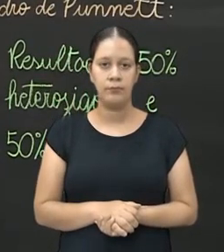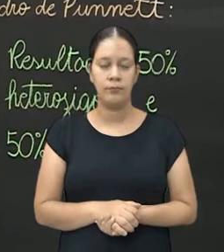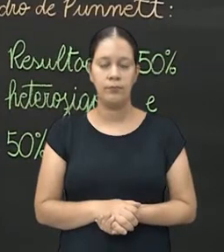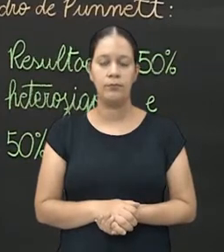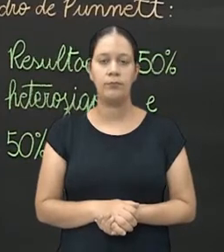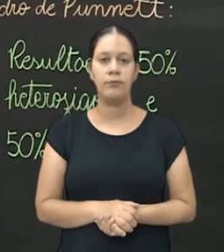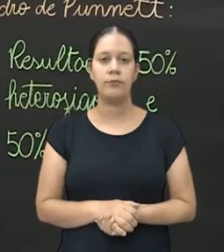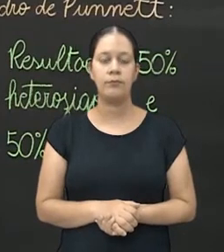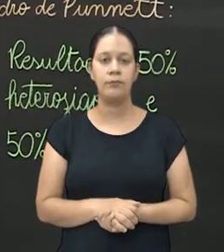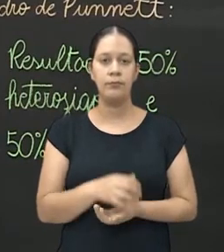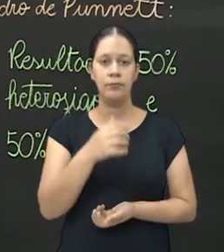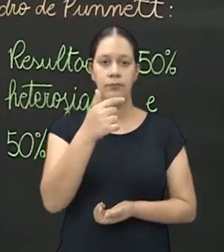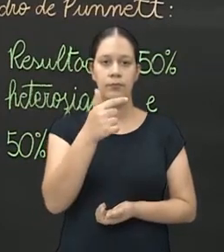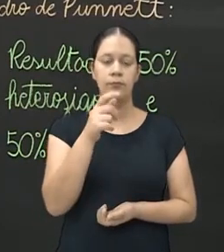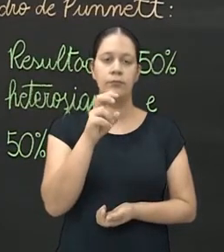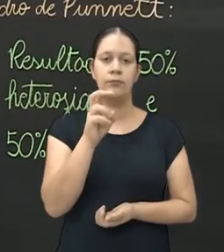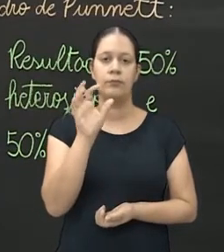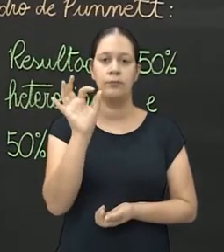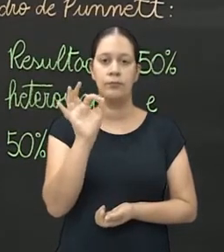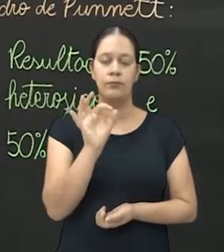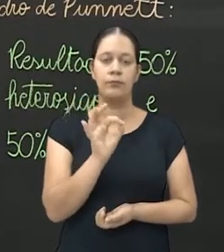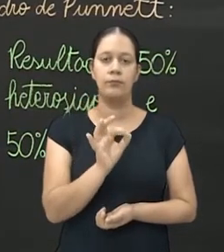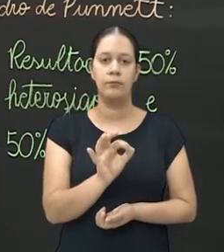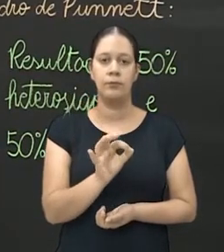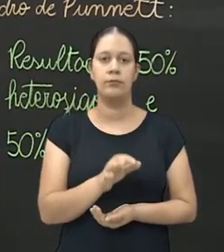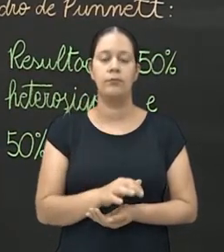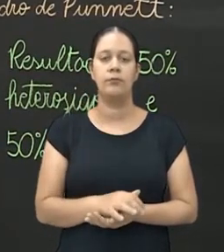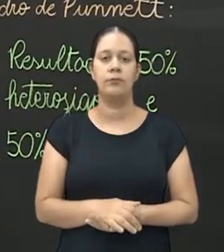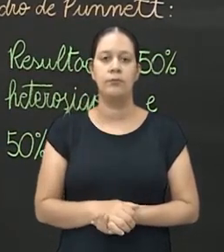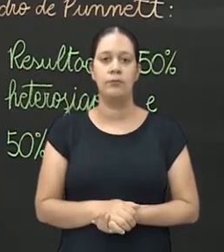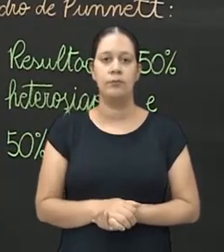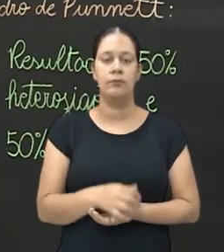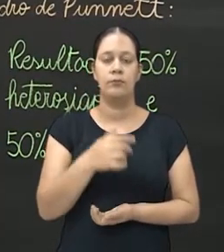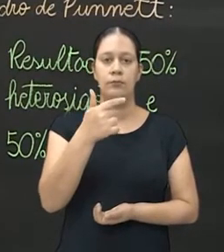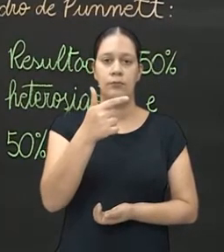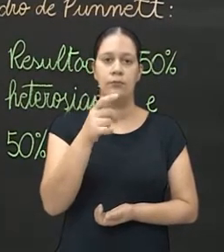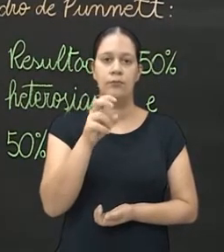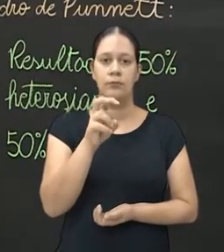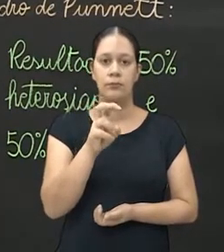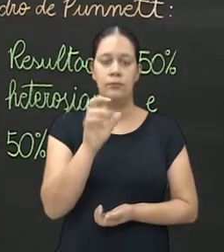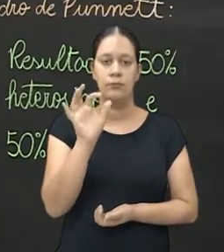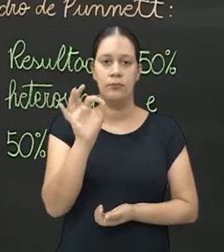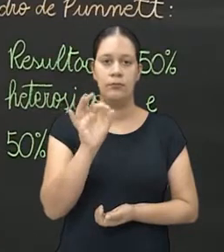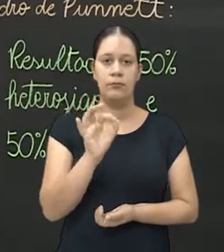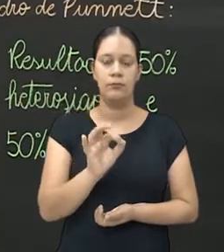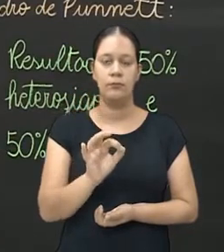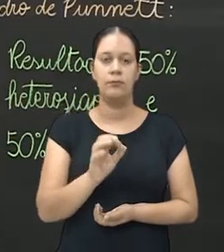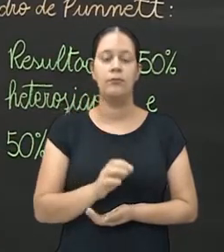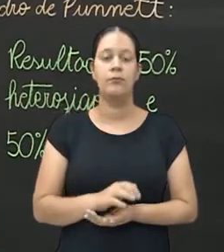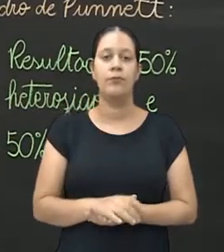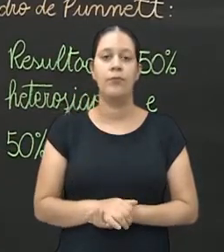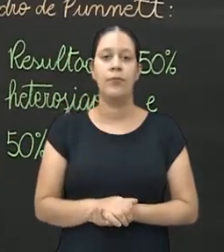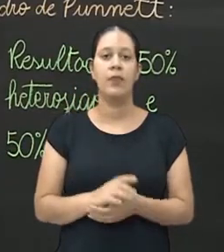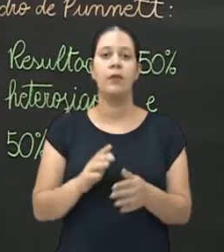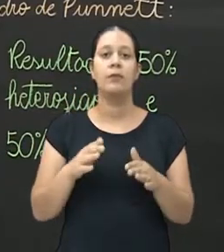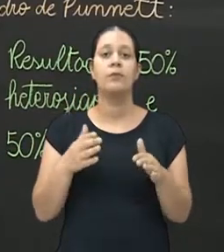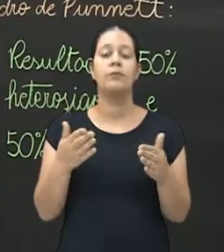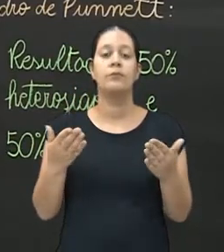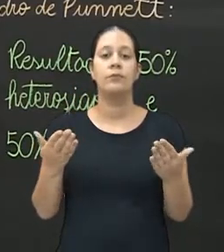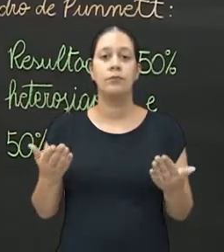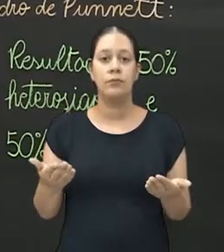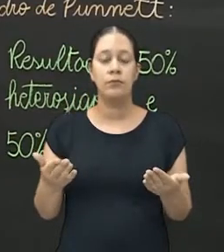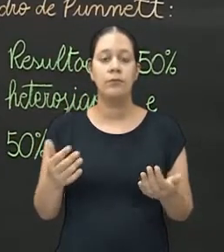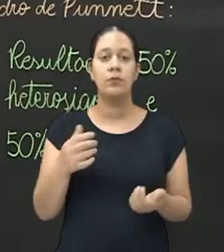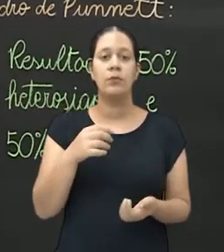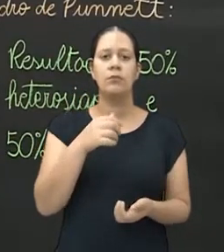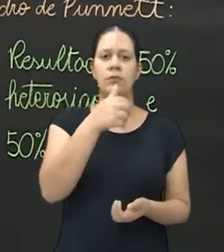25% aqui, 25 aqui, 25 aqui. Opa, então tá. Então,